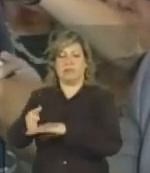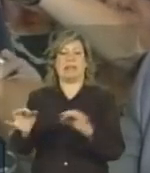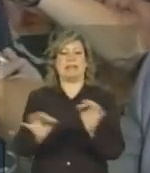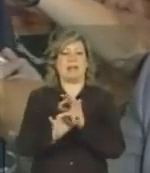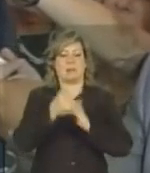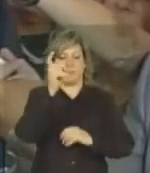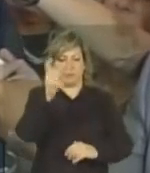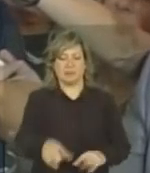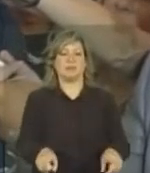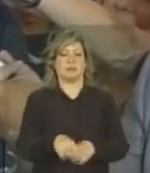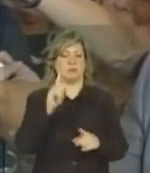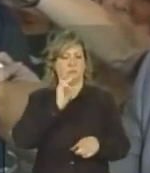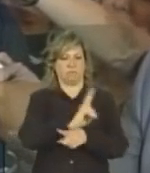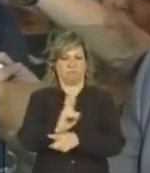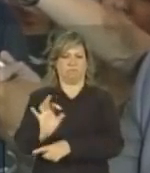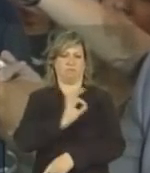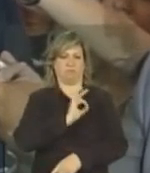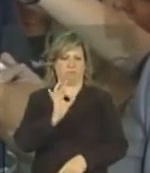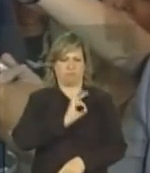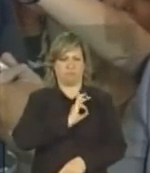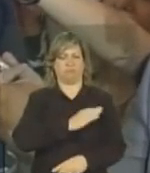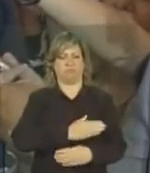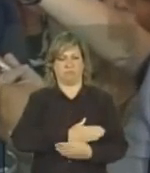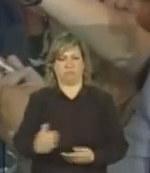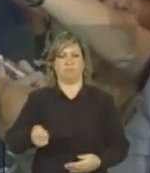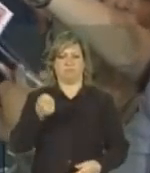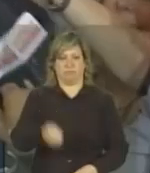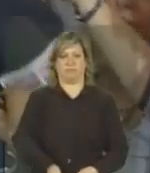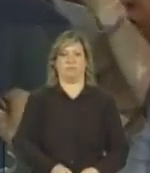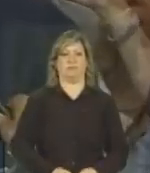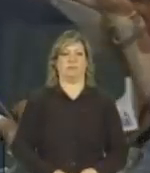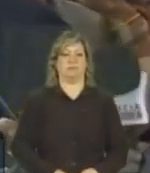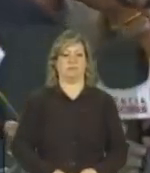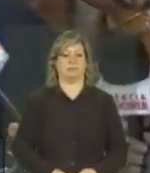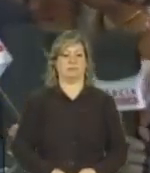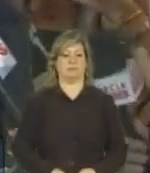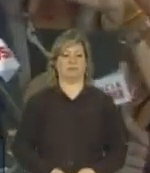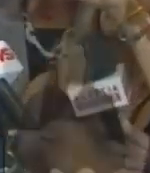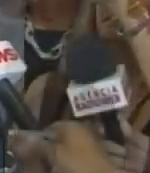usuários e fazendo um policiamento ostensivo e de proximidade.